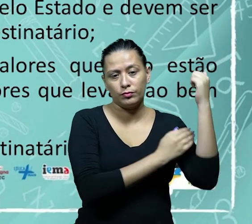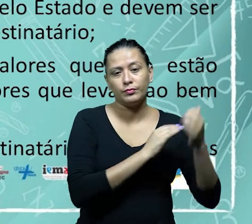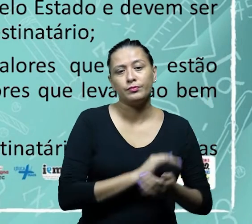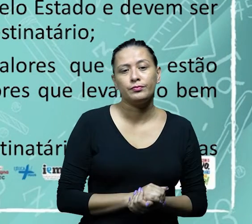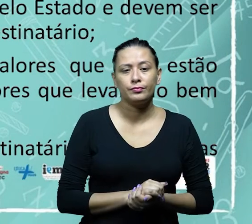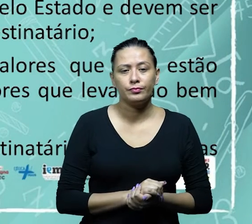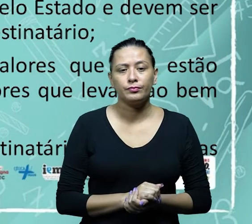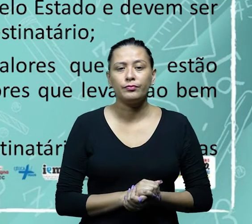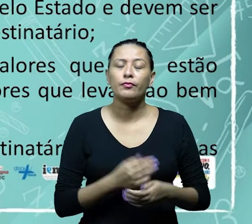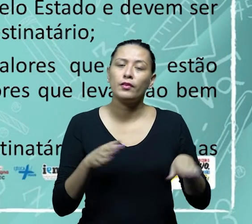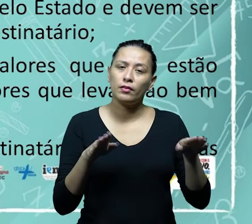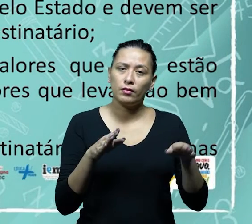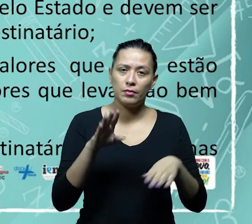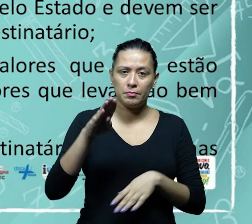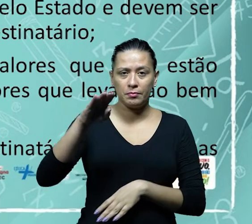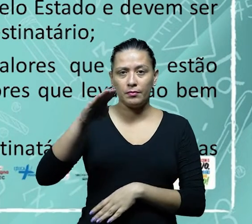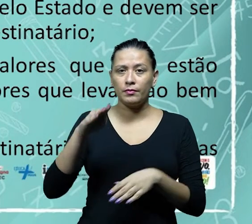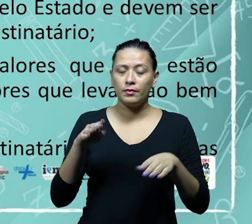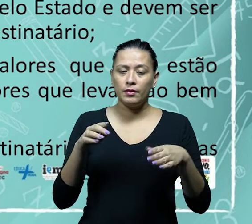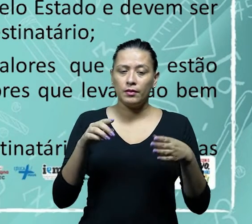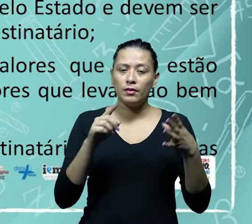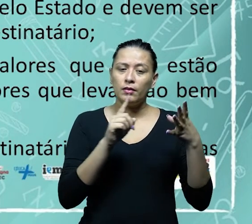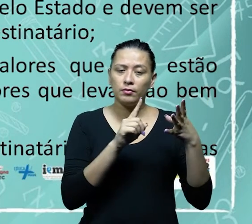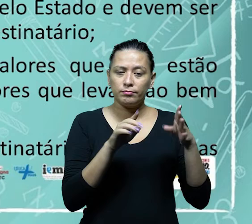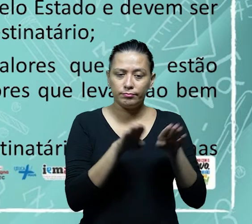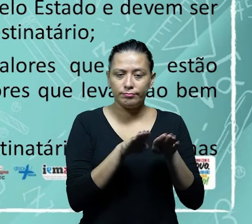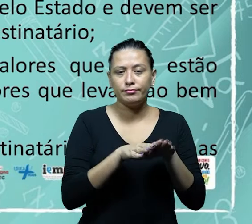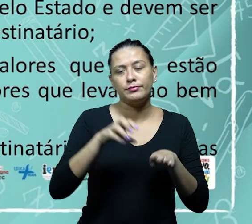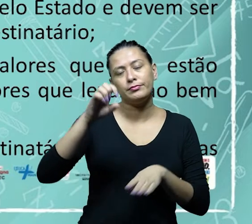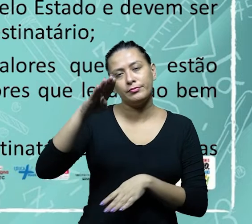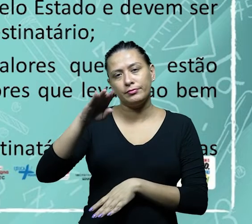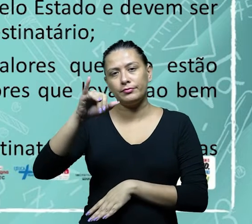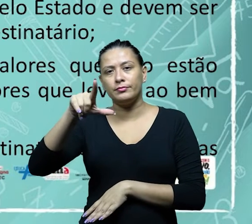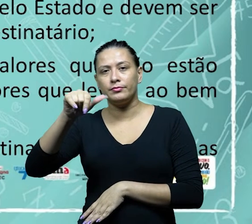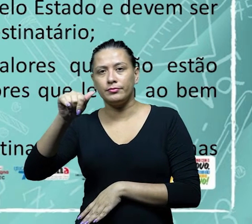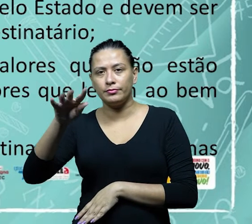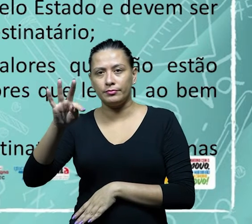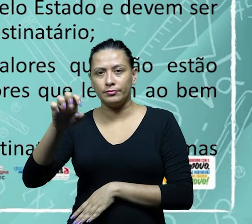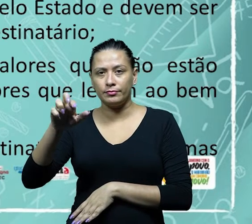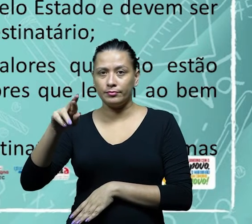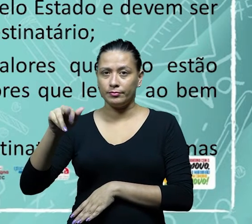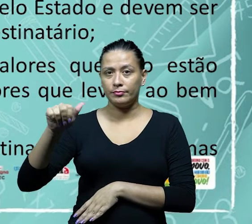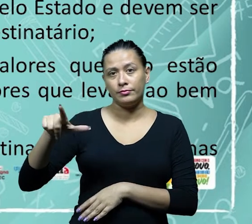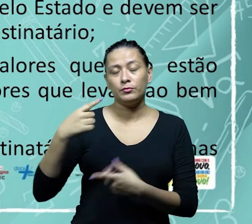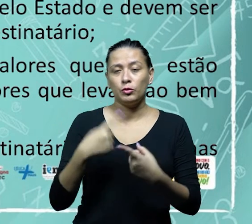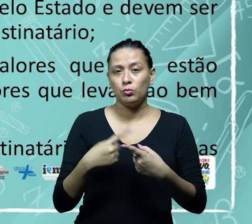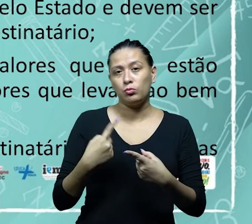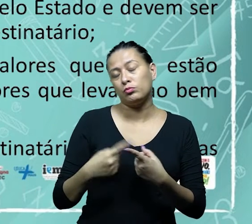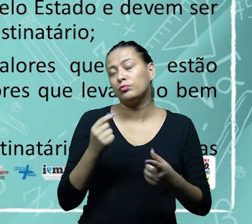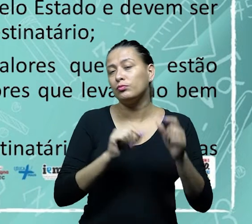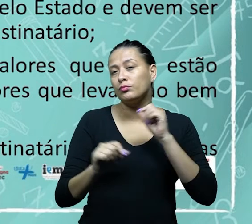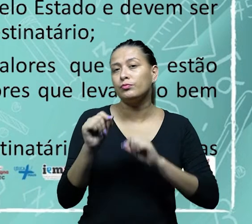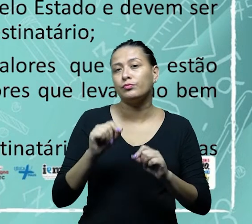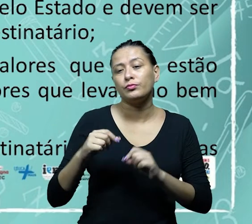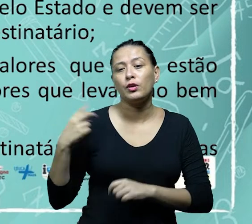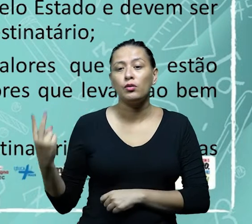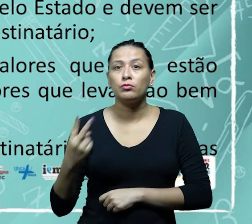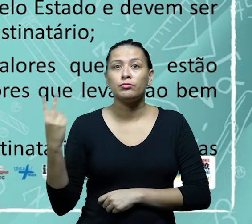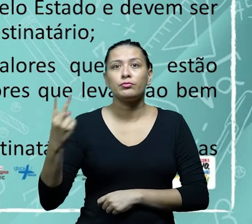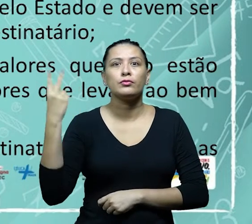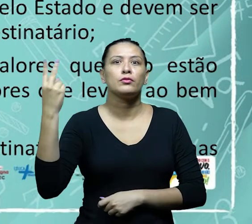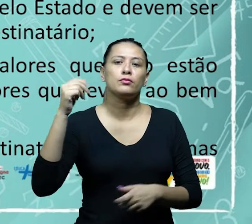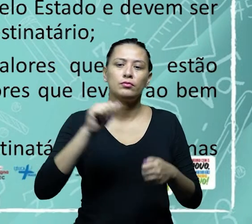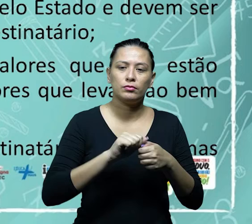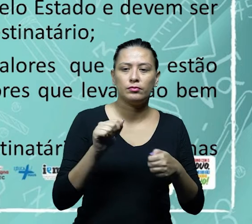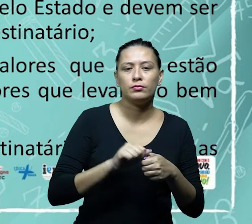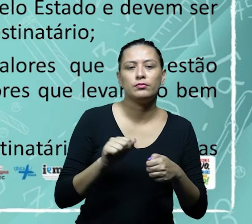as normas elas também são axiologicamente bilateral pois elas buscam concretizar né valores que não estão reduzidos